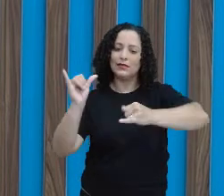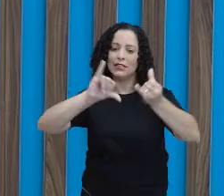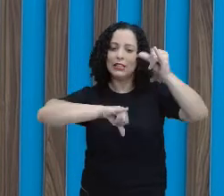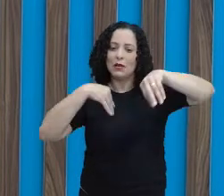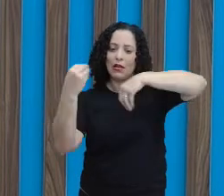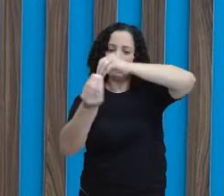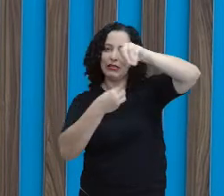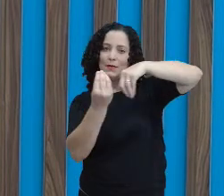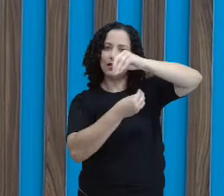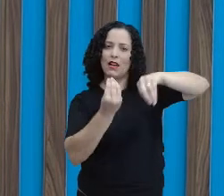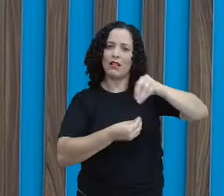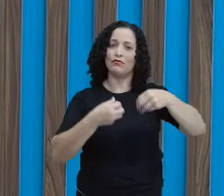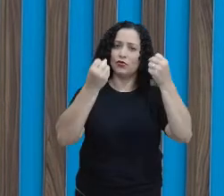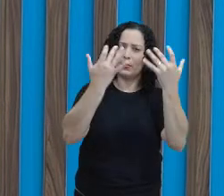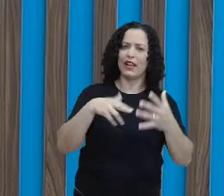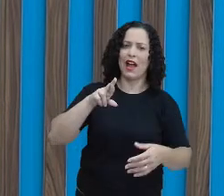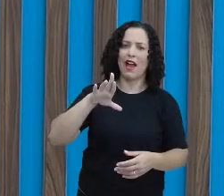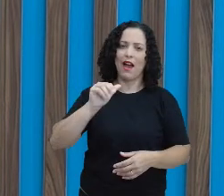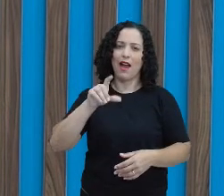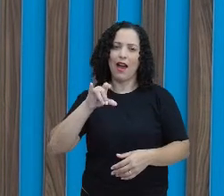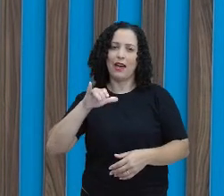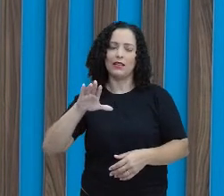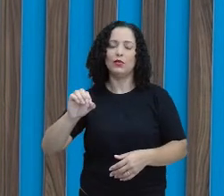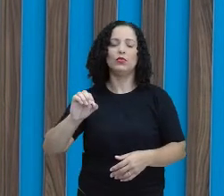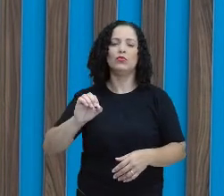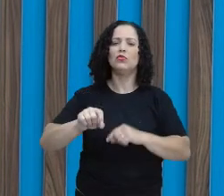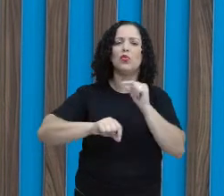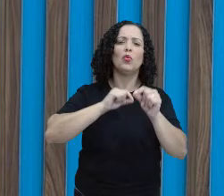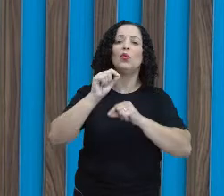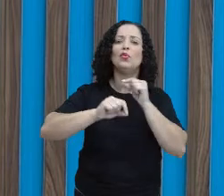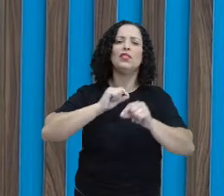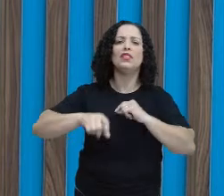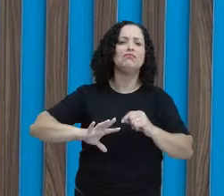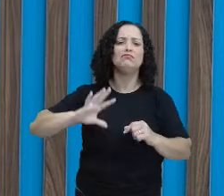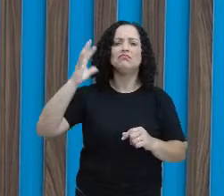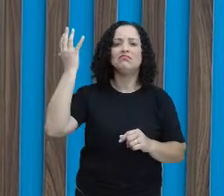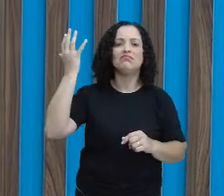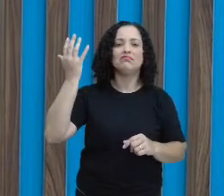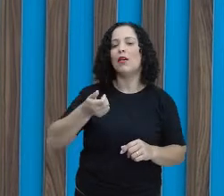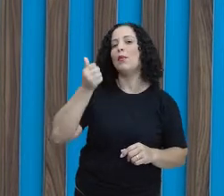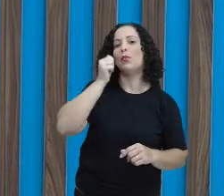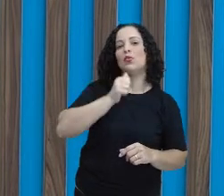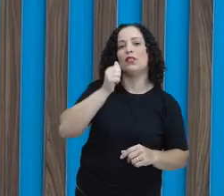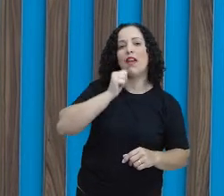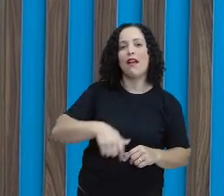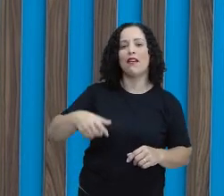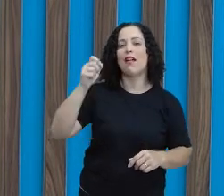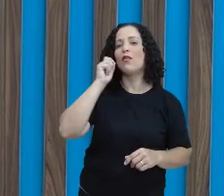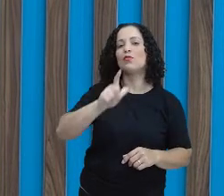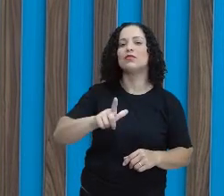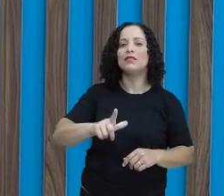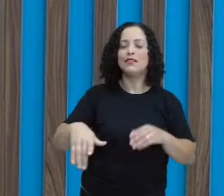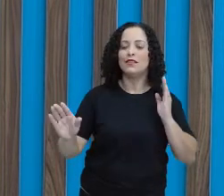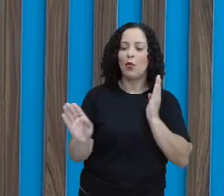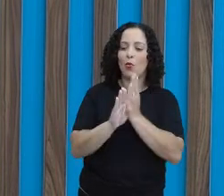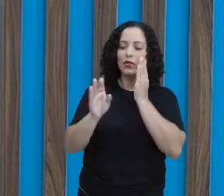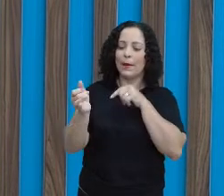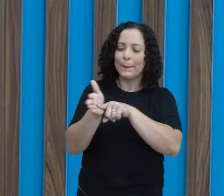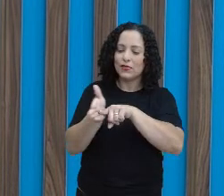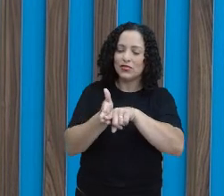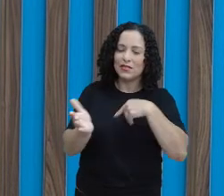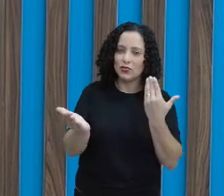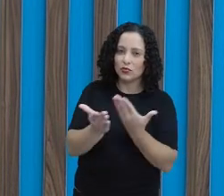né? Desse elemento químico. Então, com essa questão aí do rádio, ela consegue, né? Ela desenvolve uma